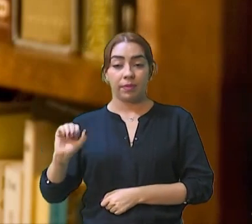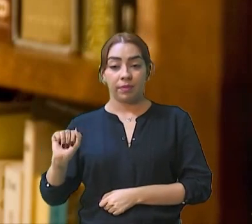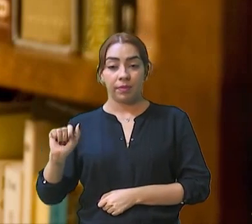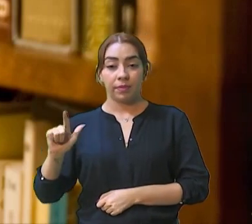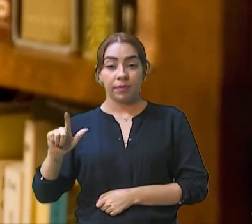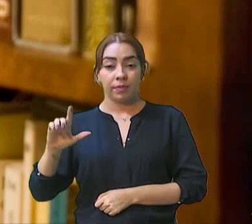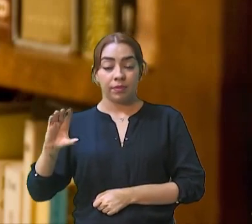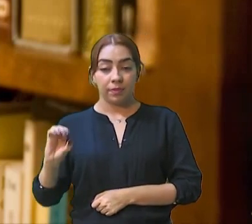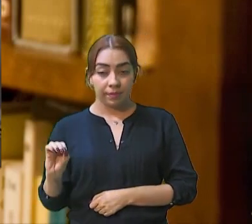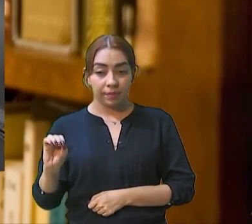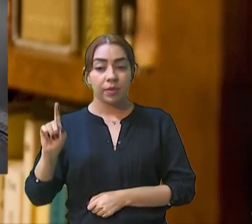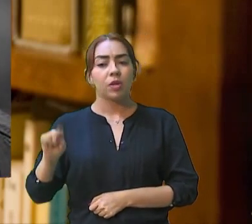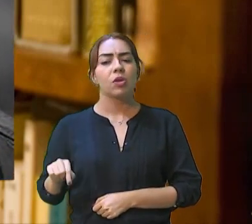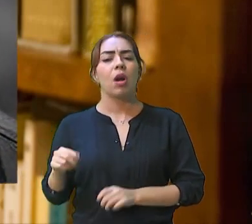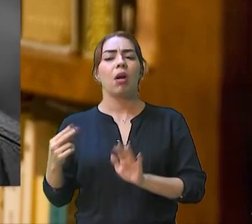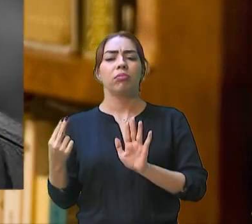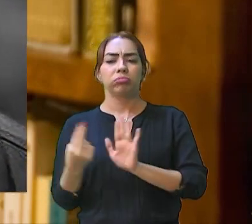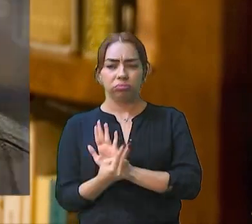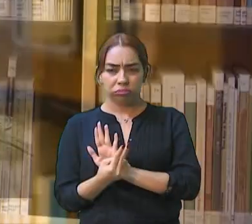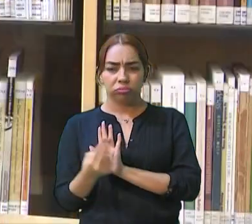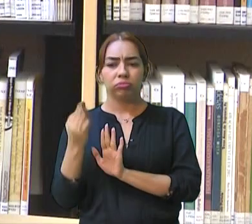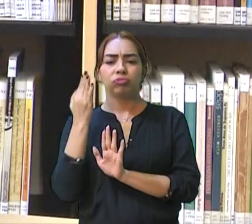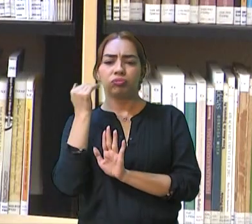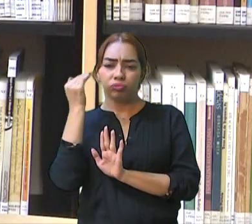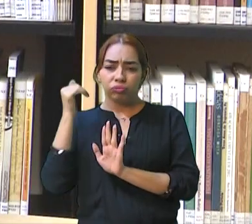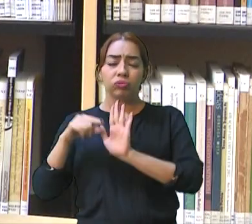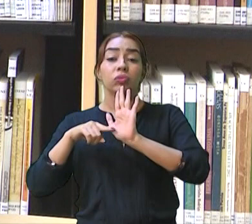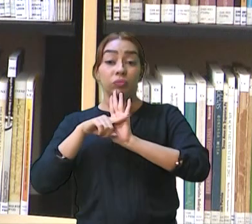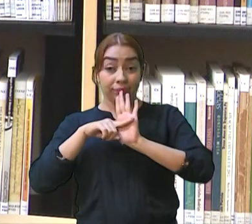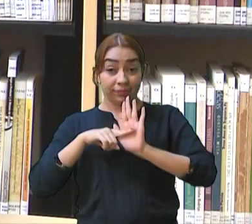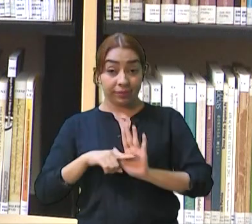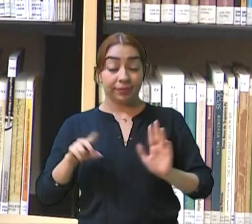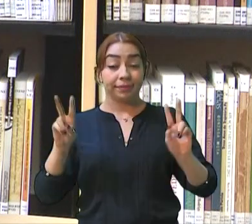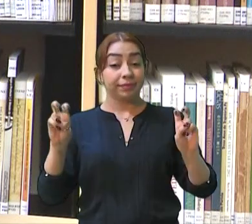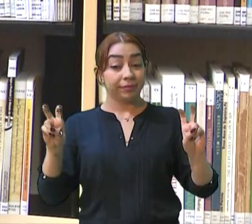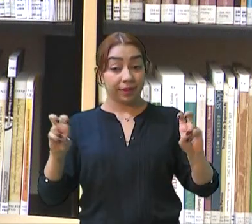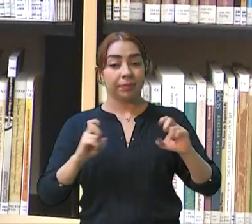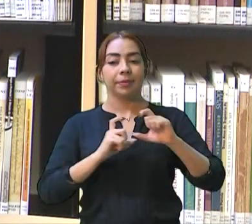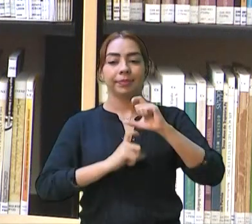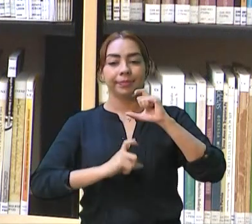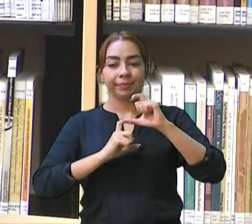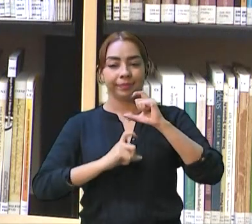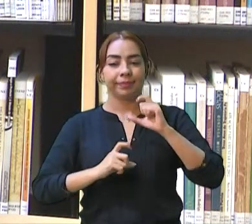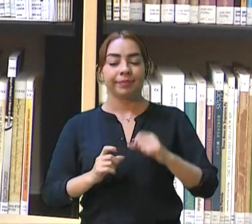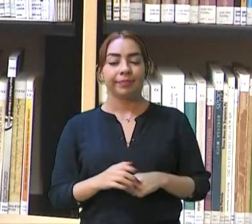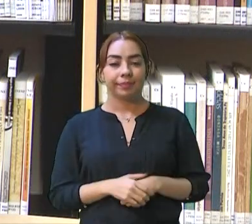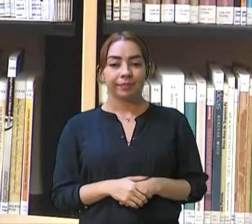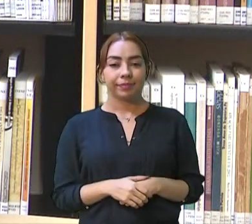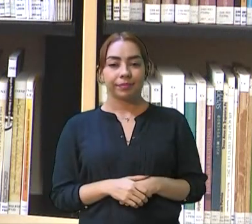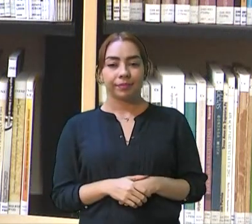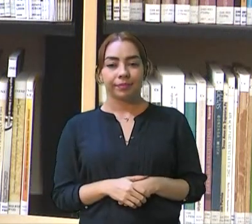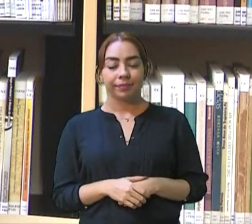de renome aqui no Brasil, né? Também pesquisa sobre histórias em quadrinhos. Aí